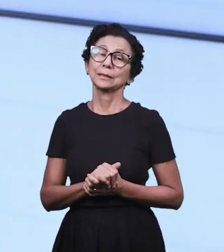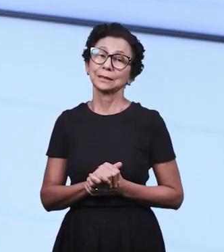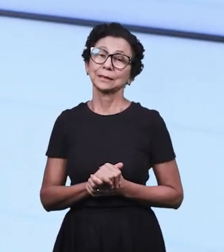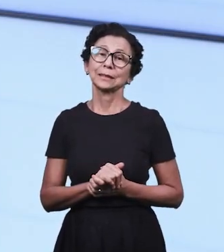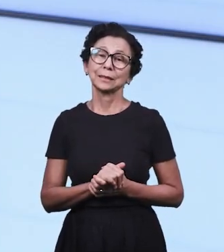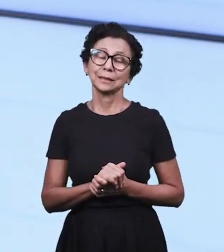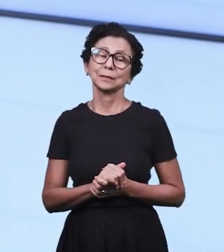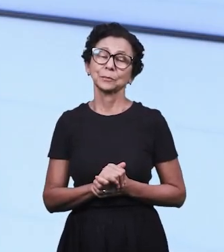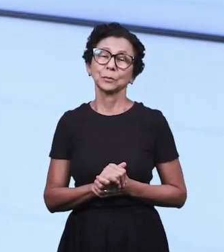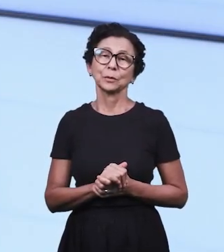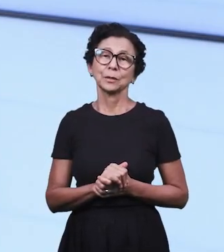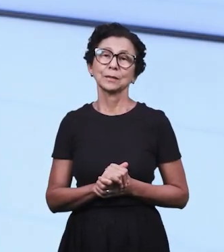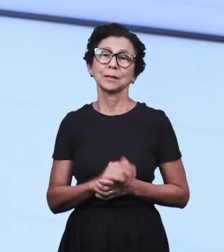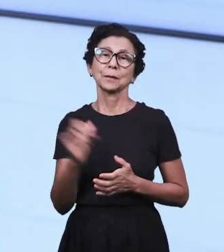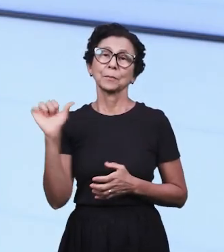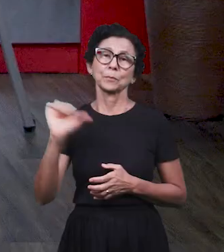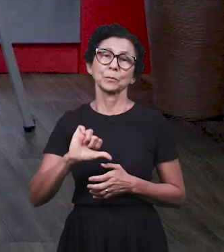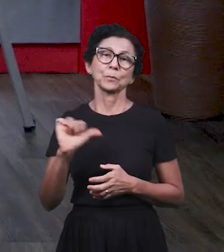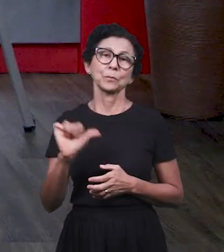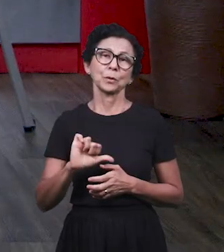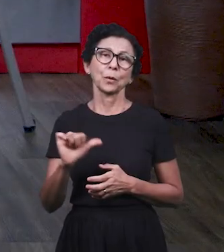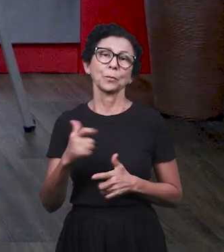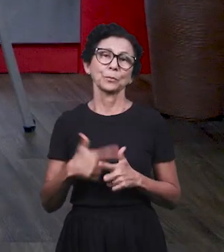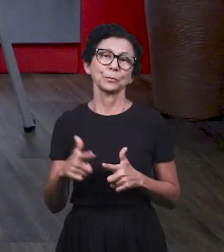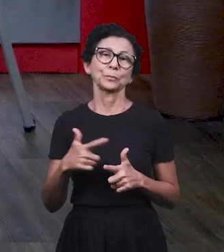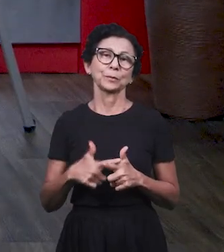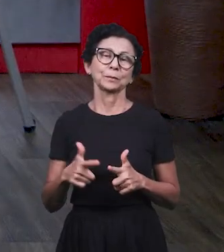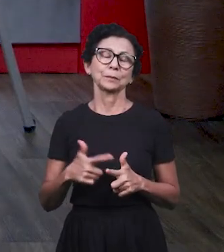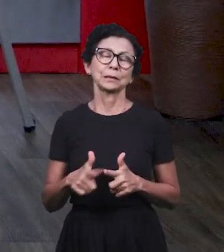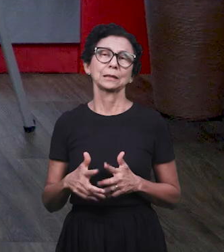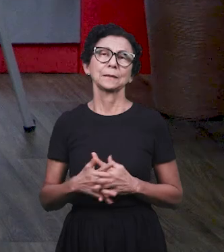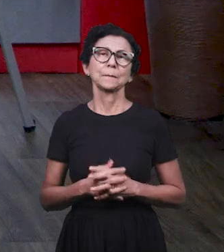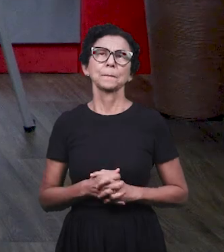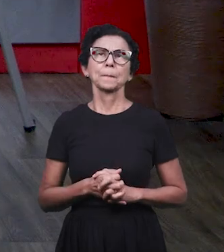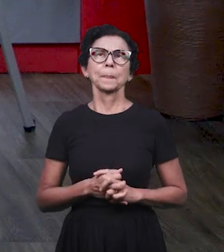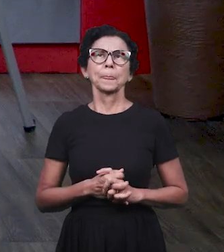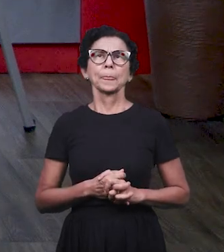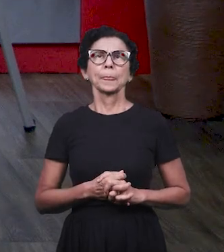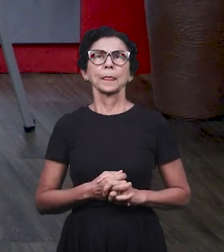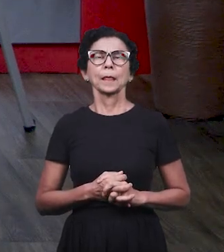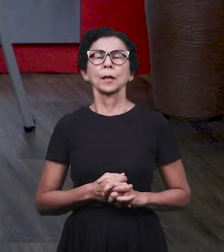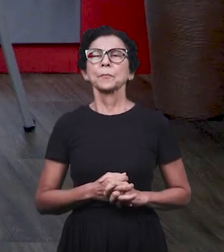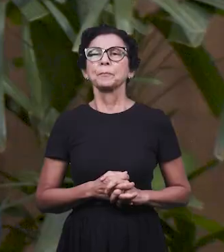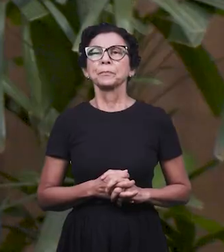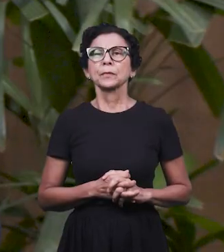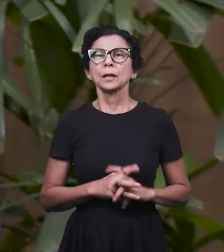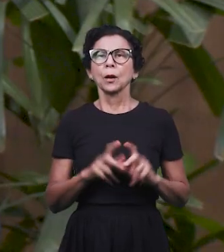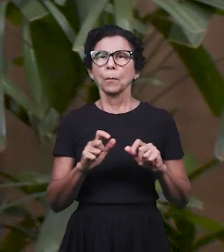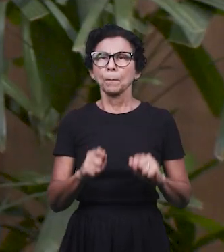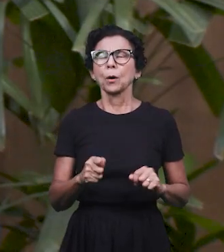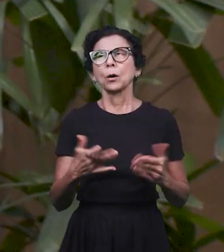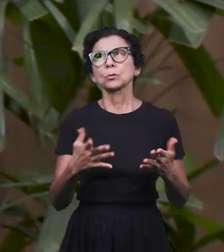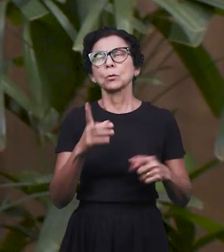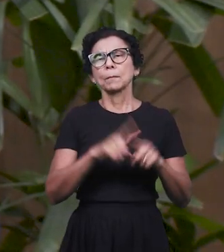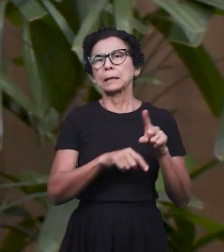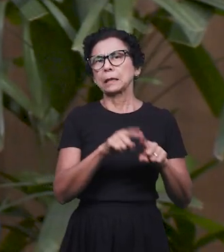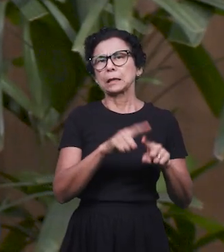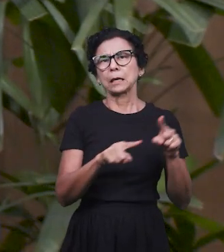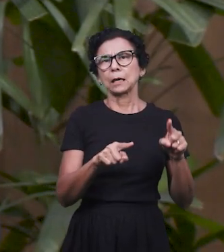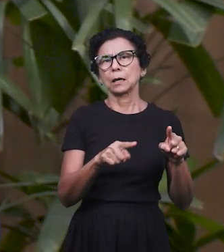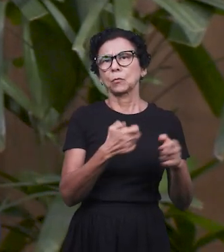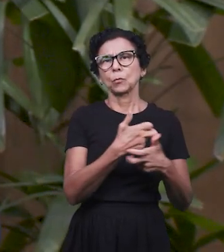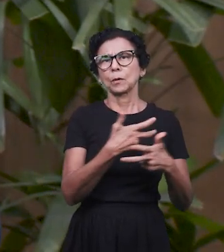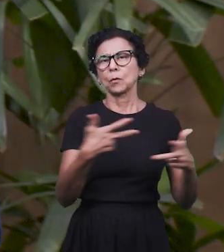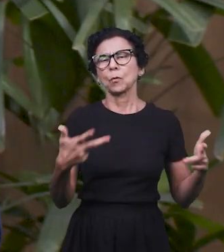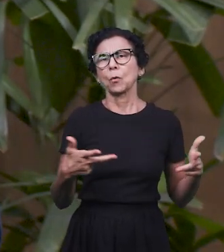muito maior para poder resolver, né? E a pessoa às vezes pode colocar esse bem, essa propriedade em nome de um terceiro, achando que vai ter alguma segurança